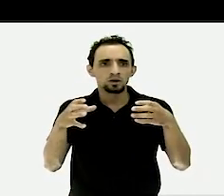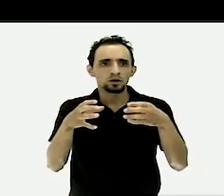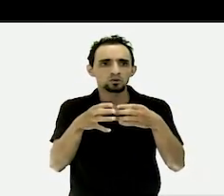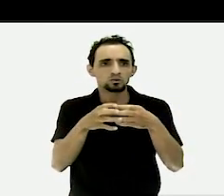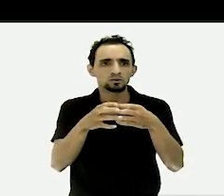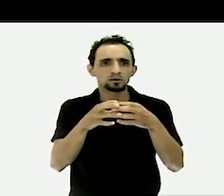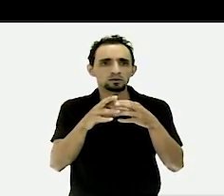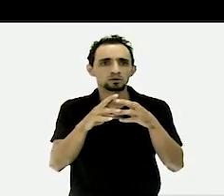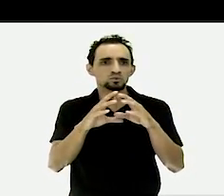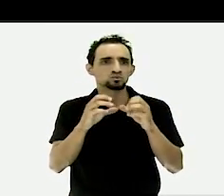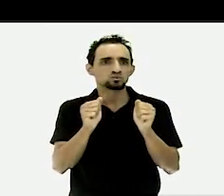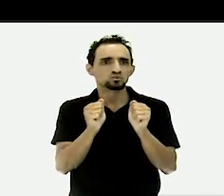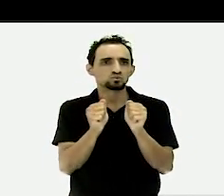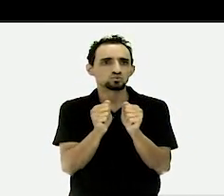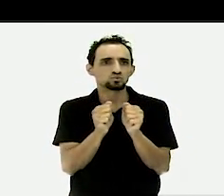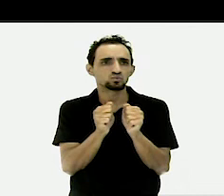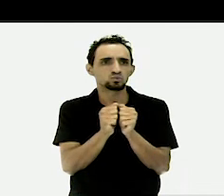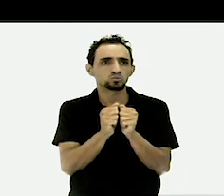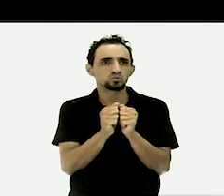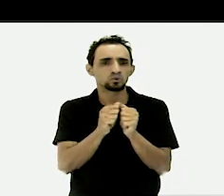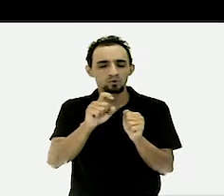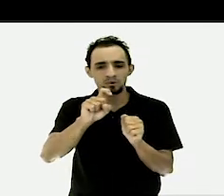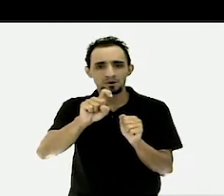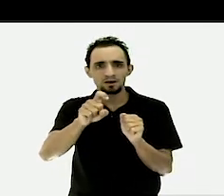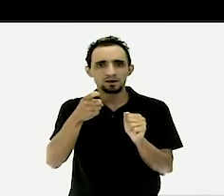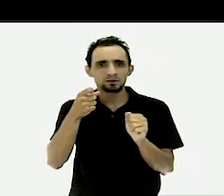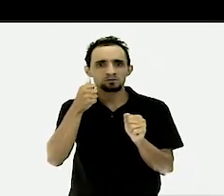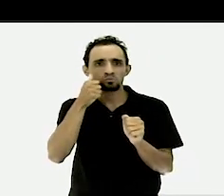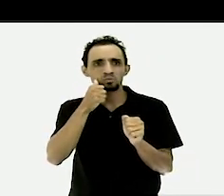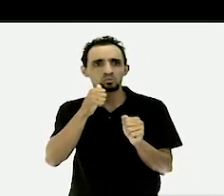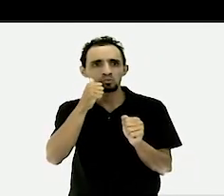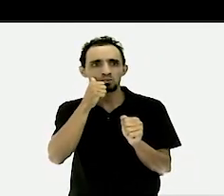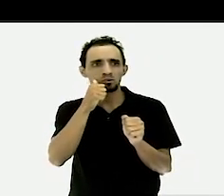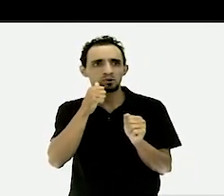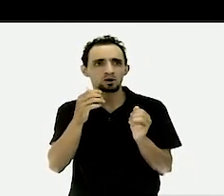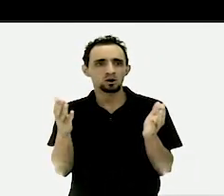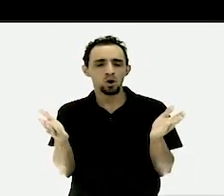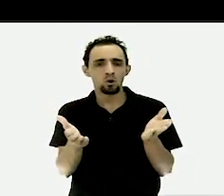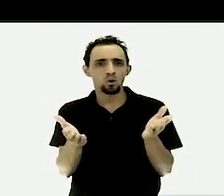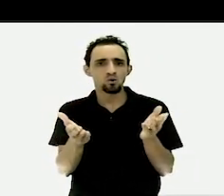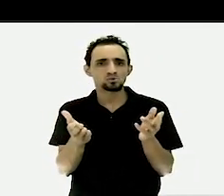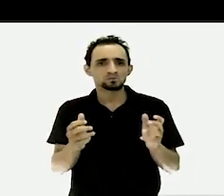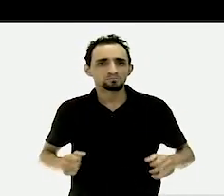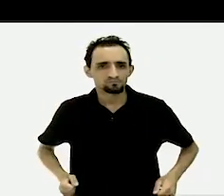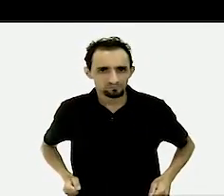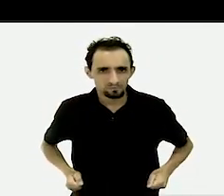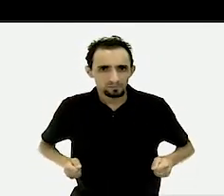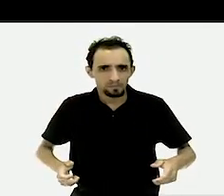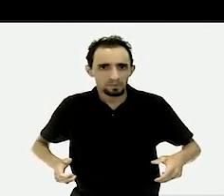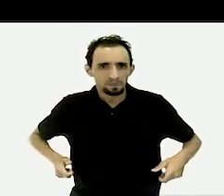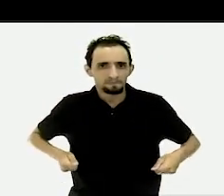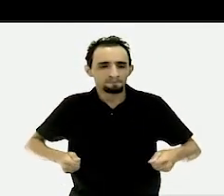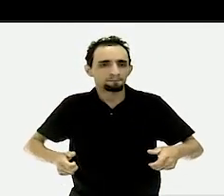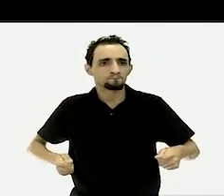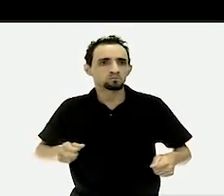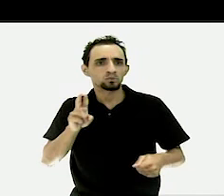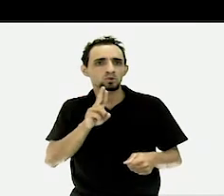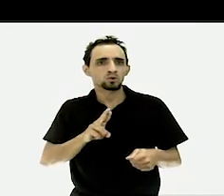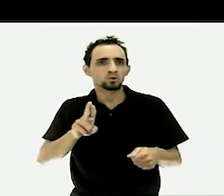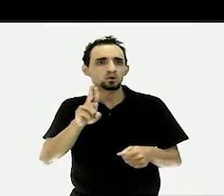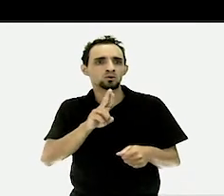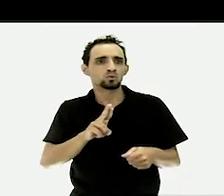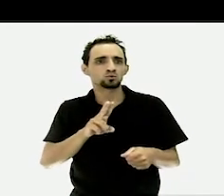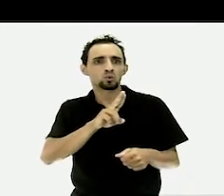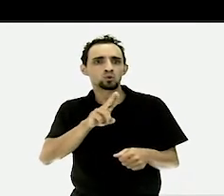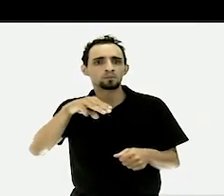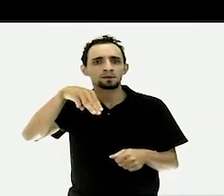dignidade. São sem vergonhas, Rosa. Mas precisa mudar bastante a lei. Porque vai, apanha, e hoje em dia não estão só batendo,